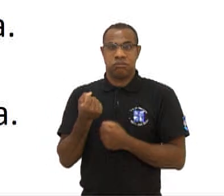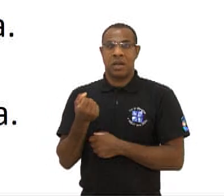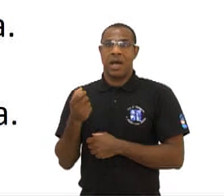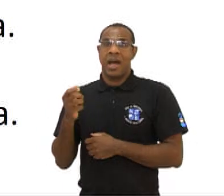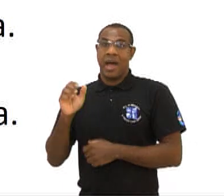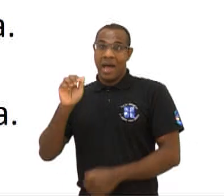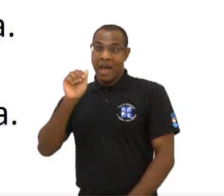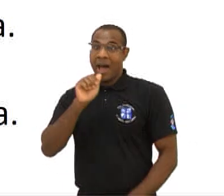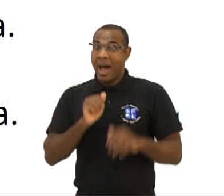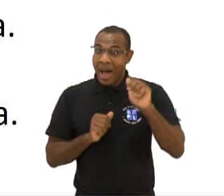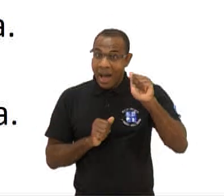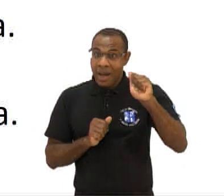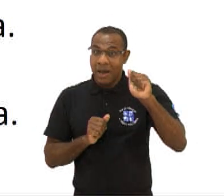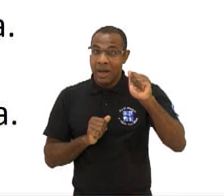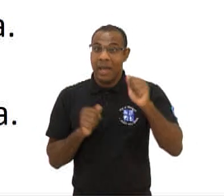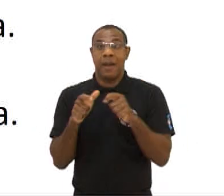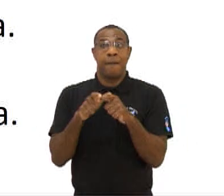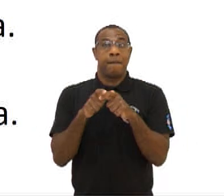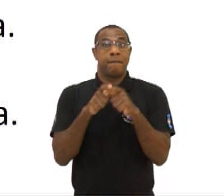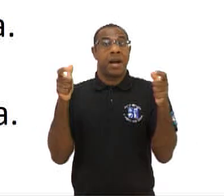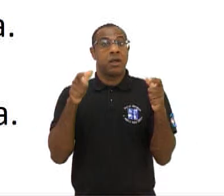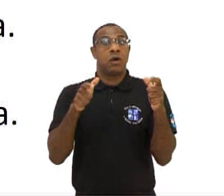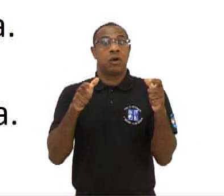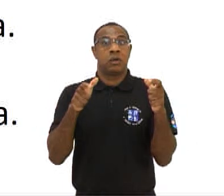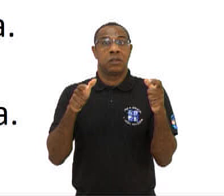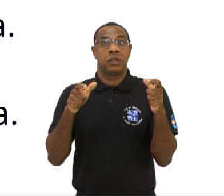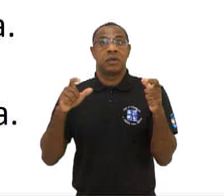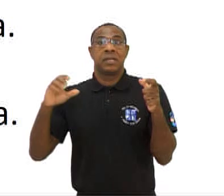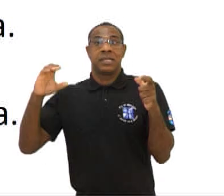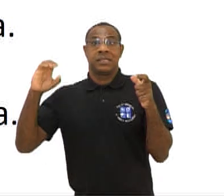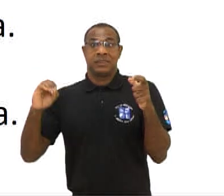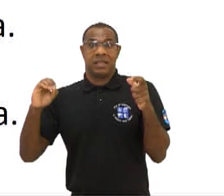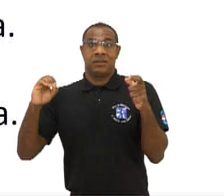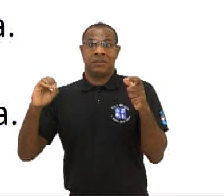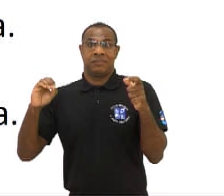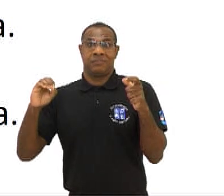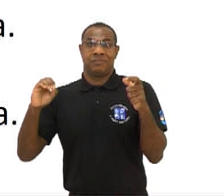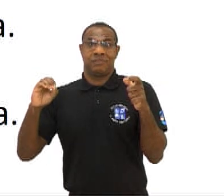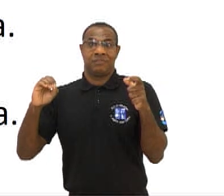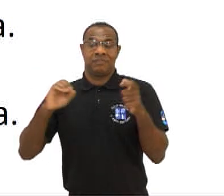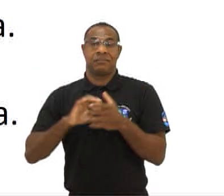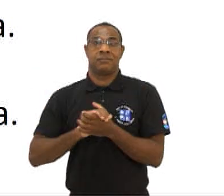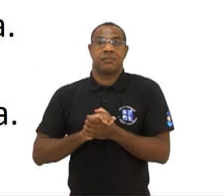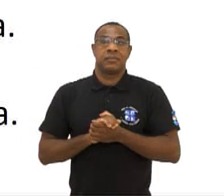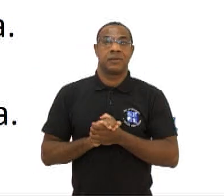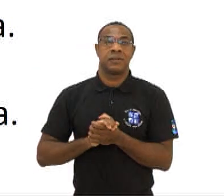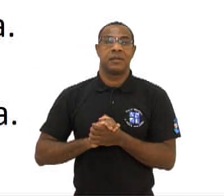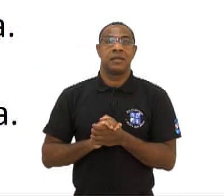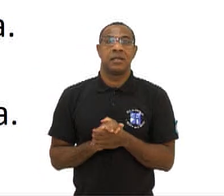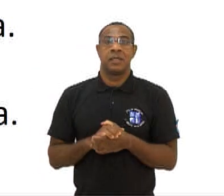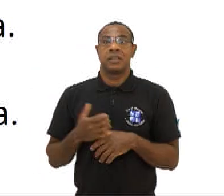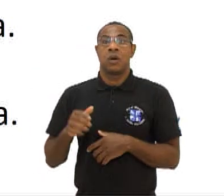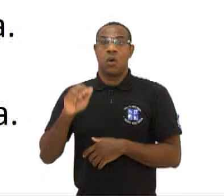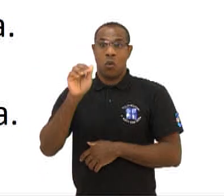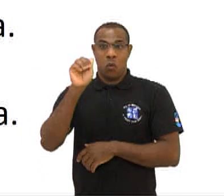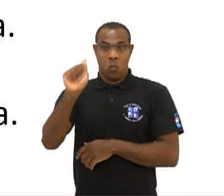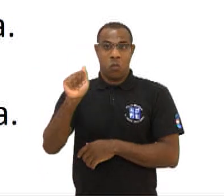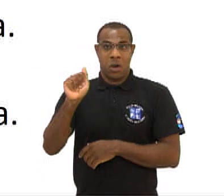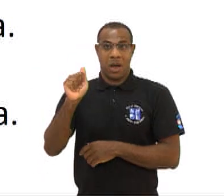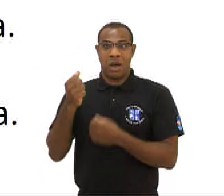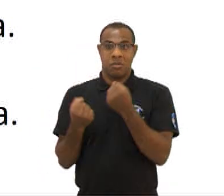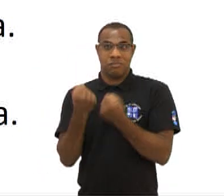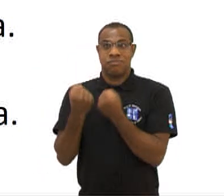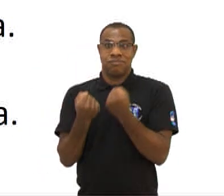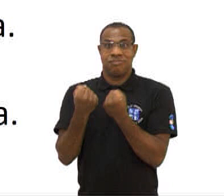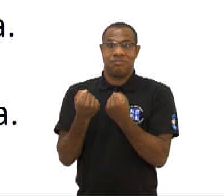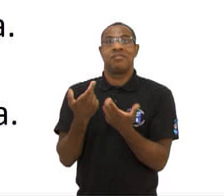ele é maior que 0 e a velocidade do carrinho A é menor que a velocidade do carrinho B, pois o carrinho A se move para a